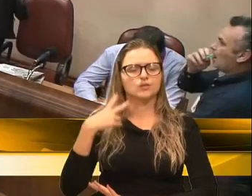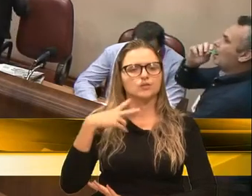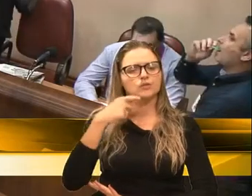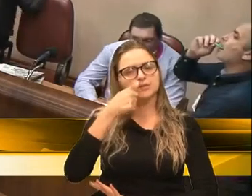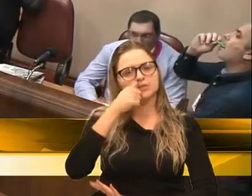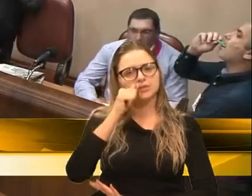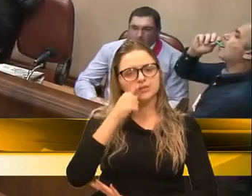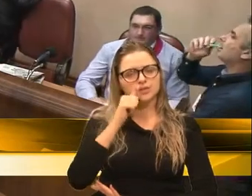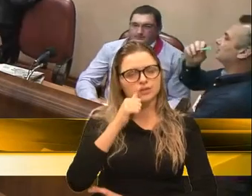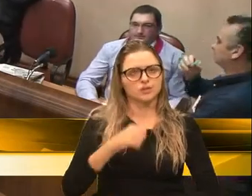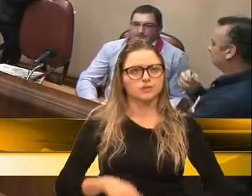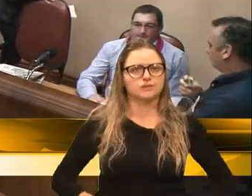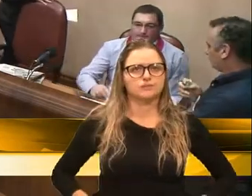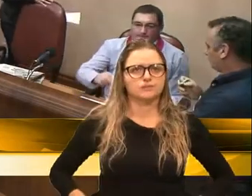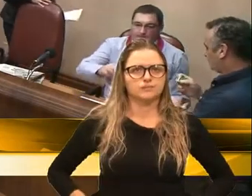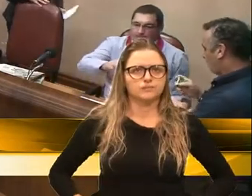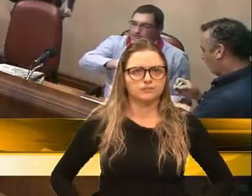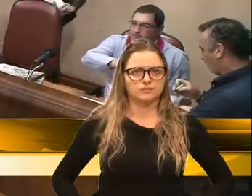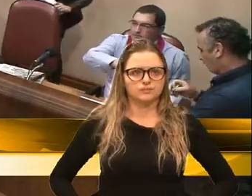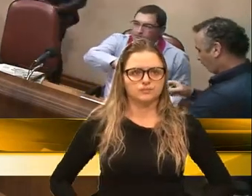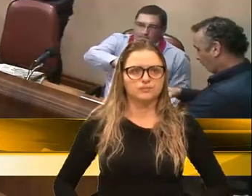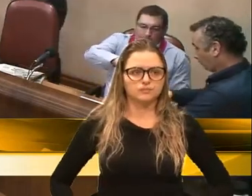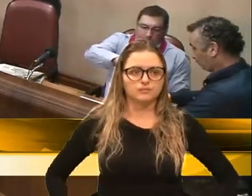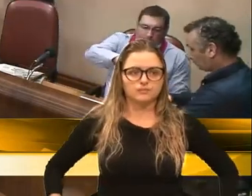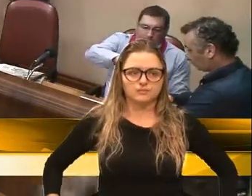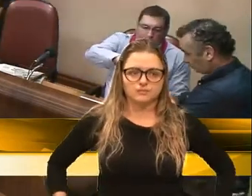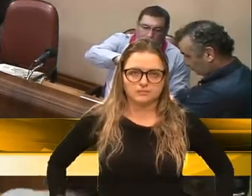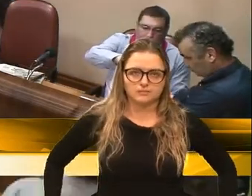Com a palavra, vereadora Paula Iores.